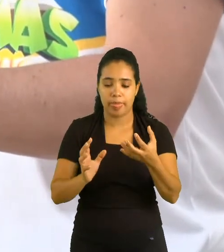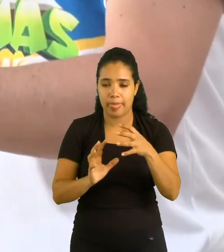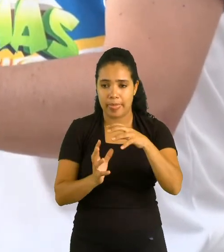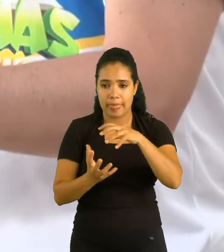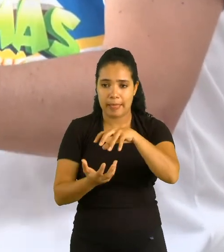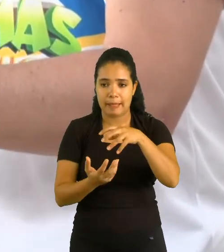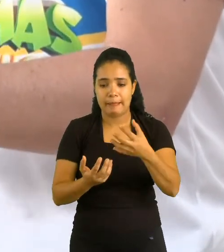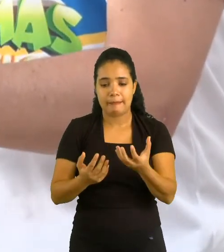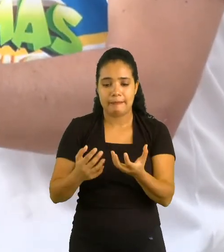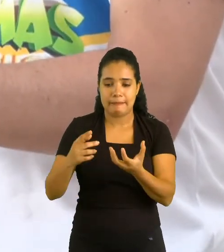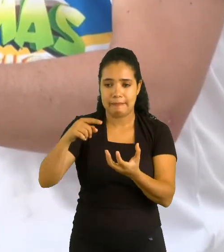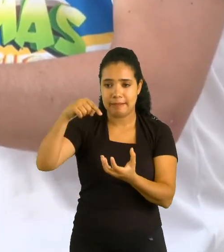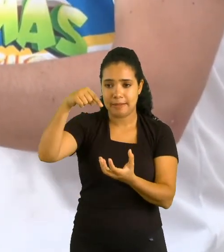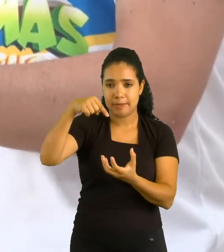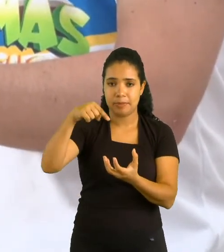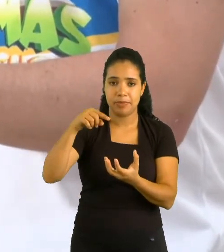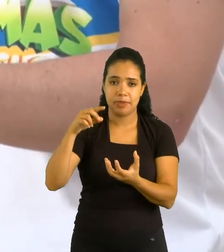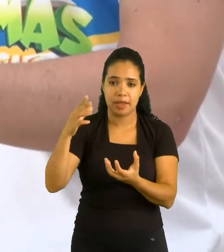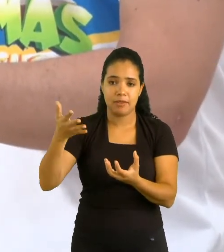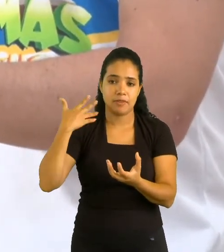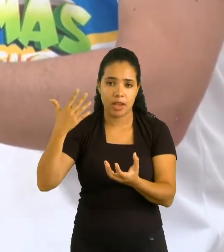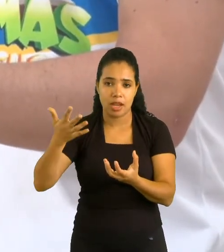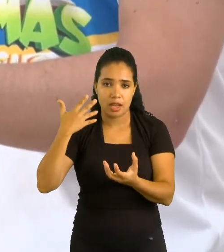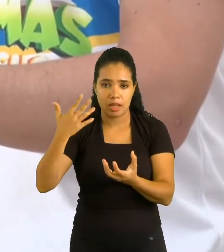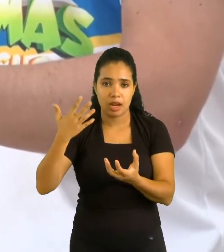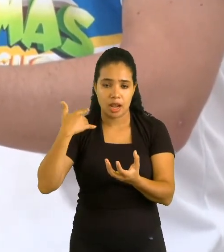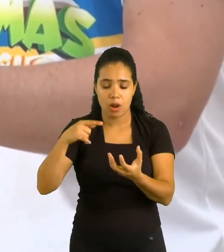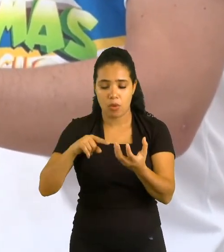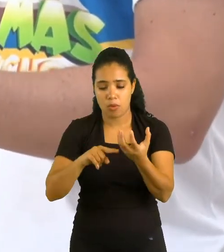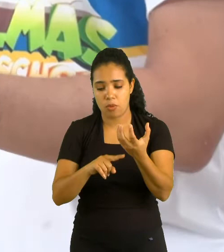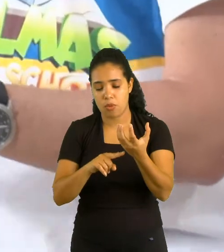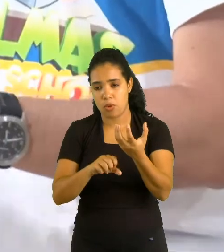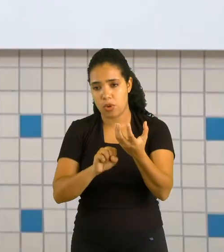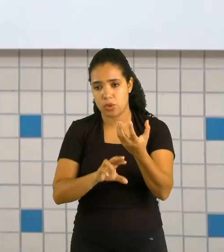hemisfério norte e no hemisfério sul é inverno.